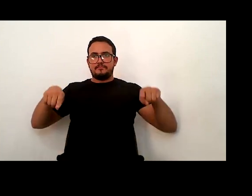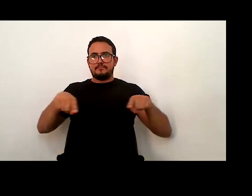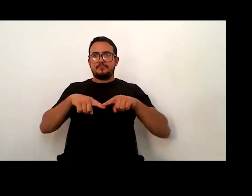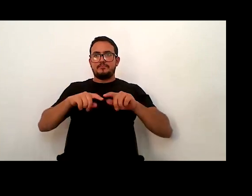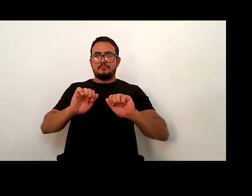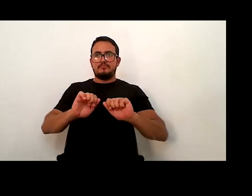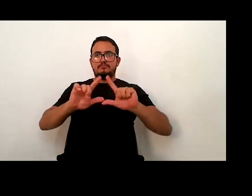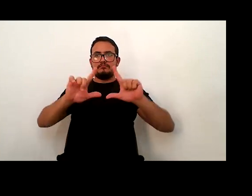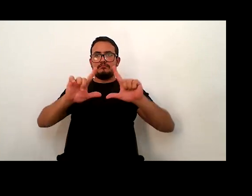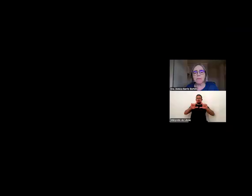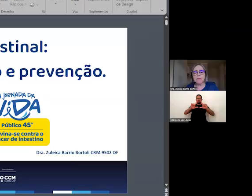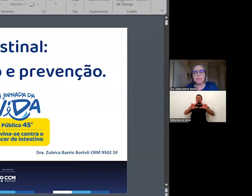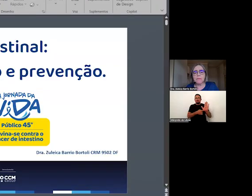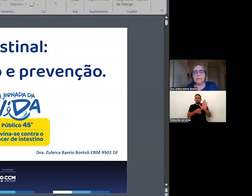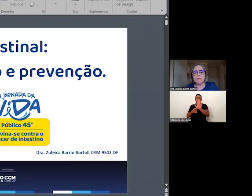vocês